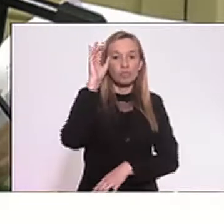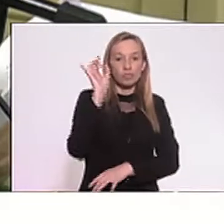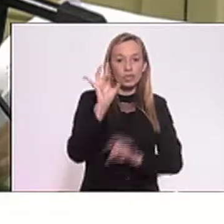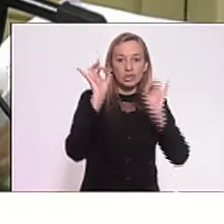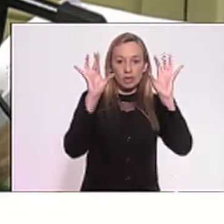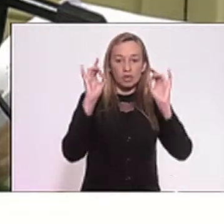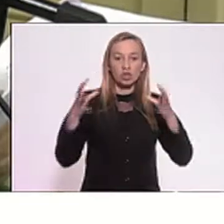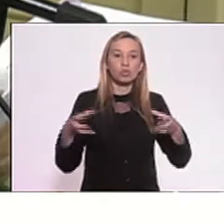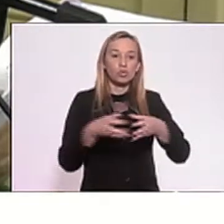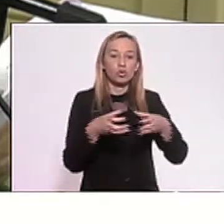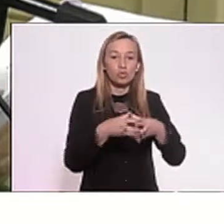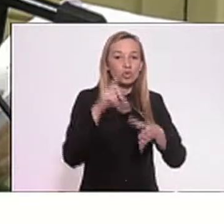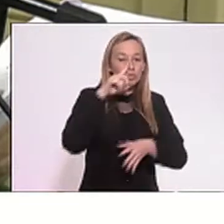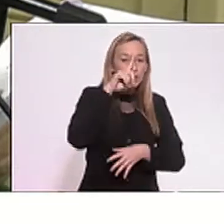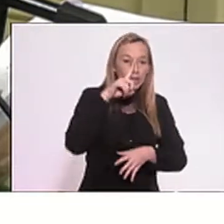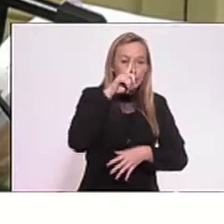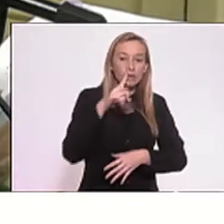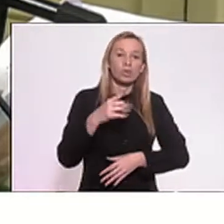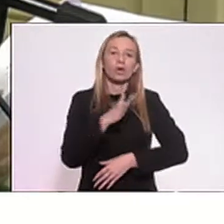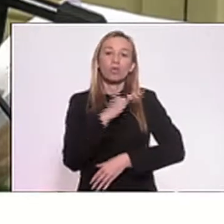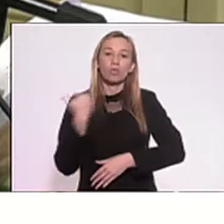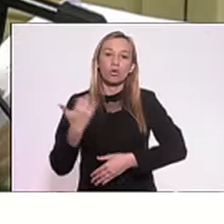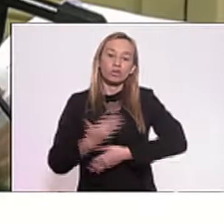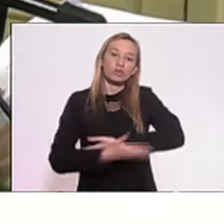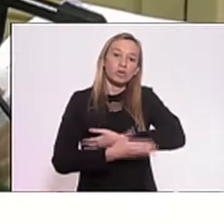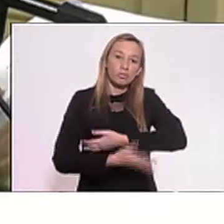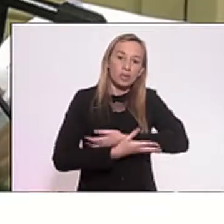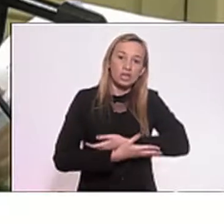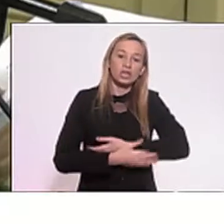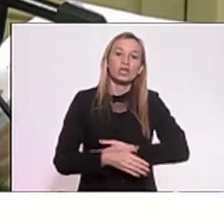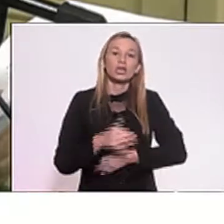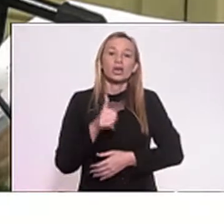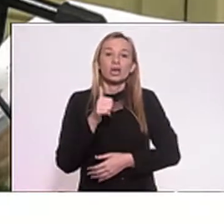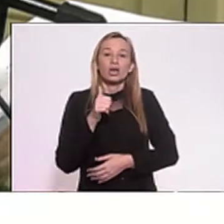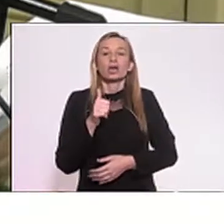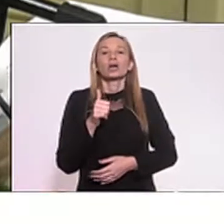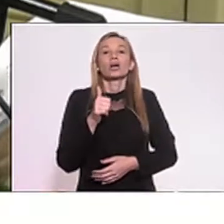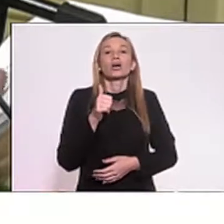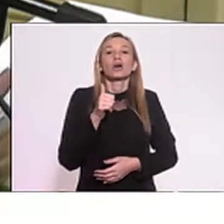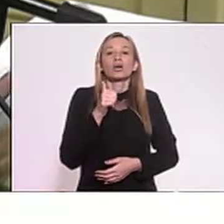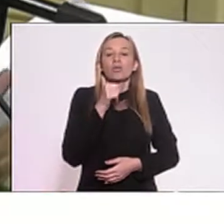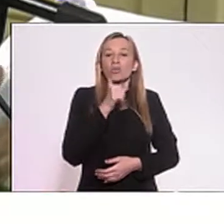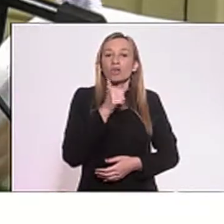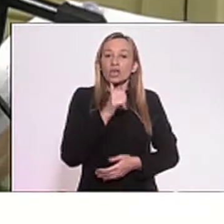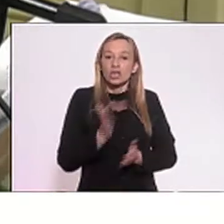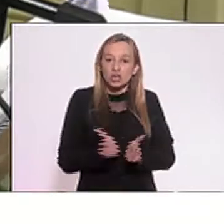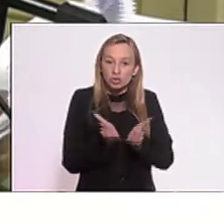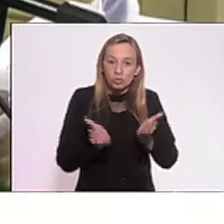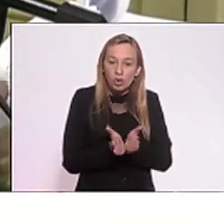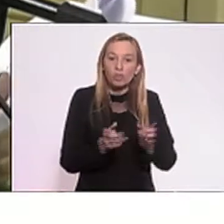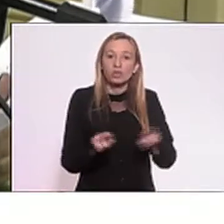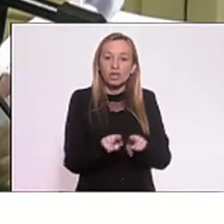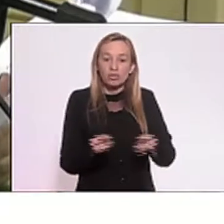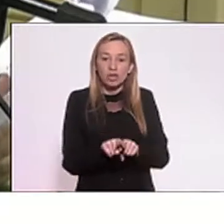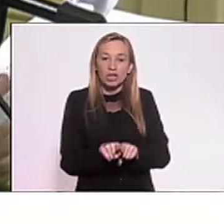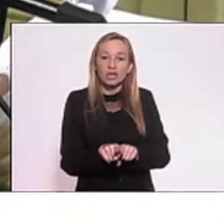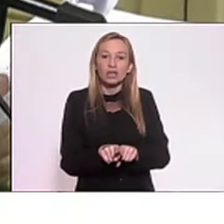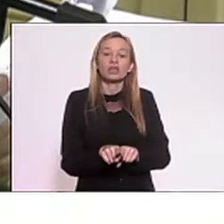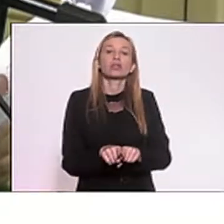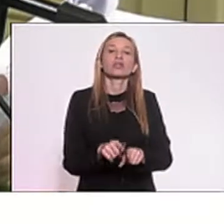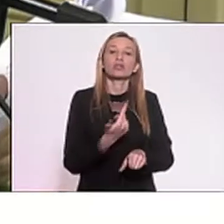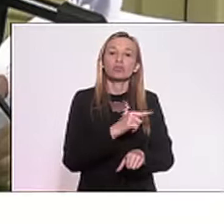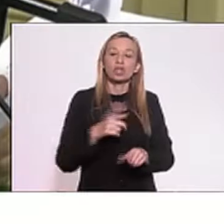para grupos de risco para mortalidade materna, gestantes de baixa renda e baixa escolaridade. Estimular o incremento da